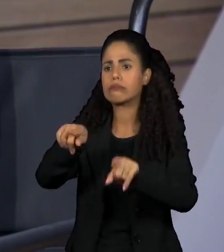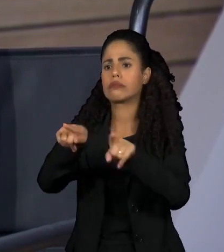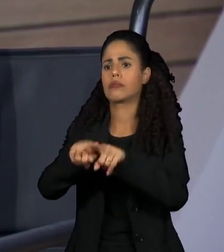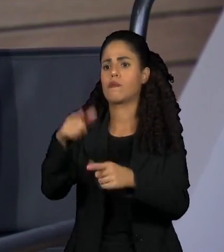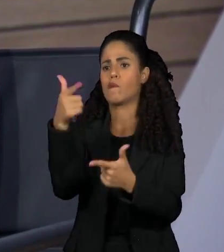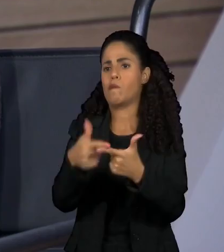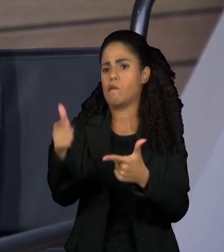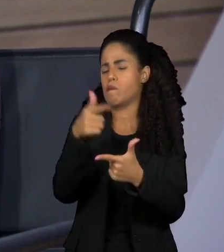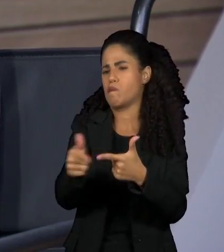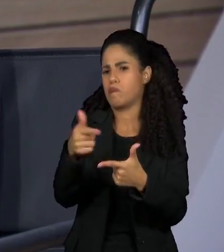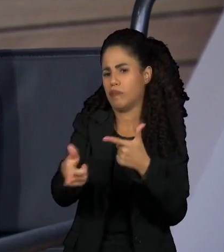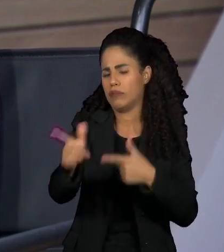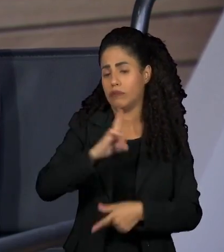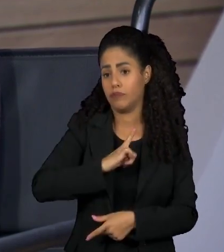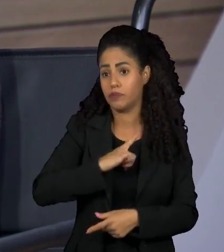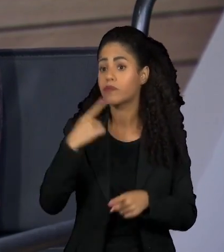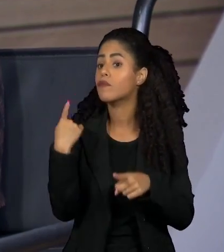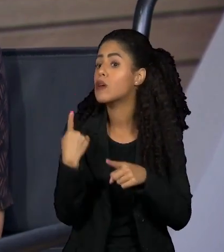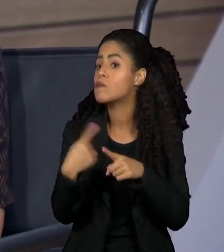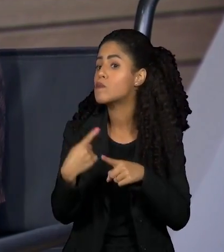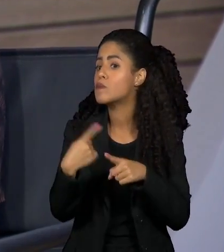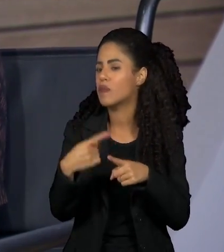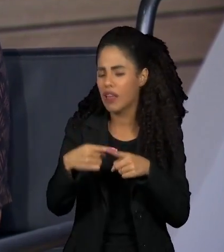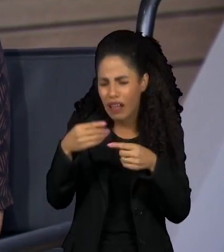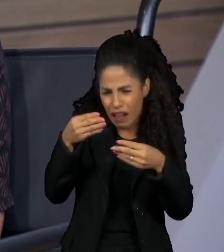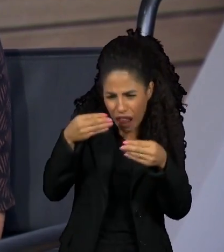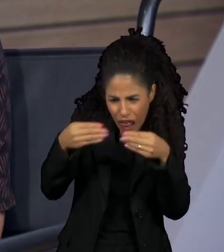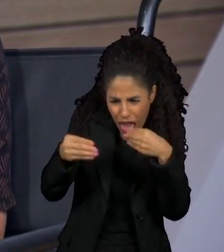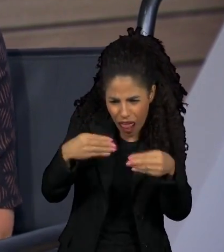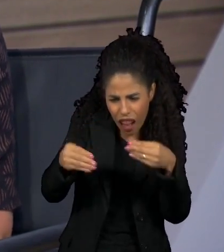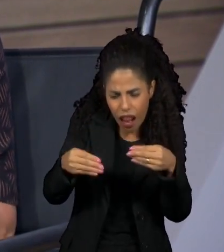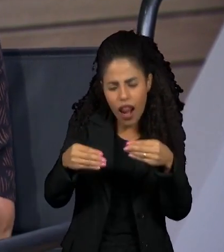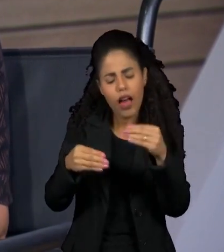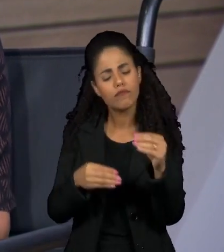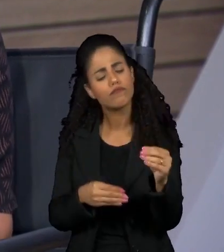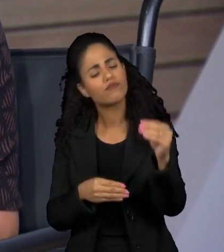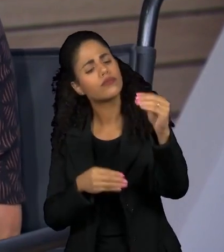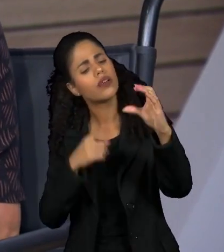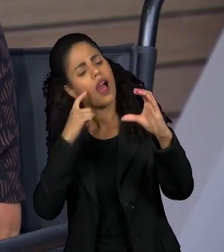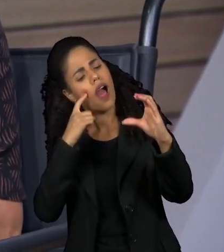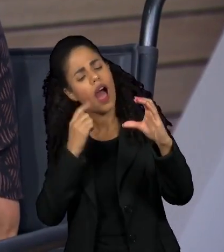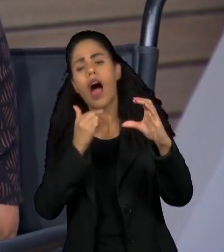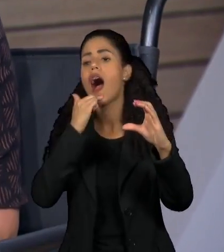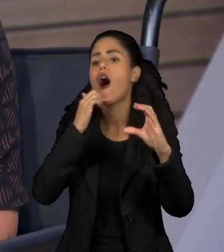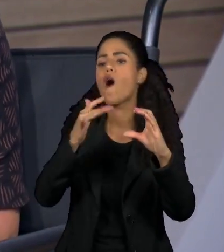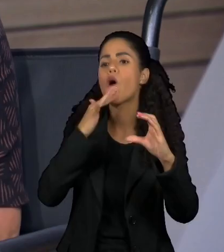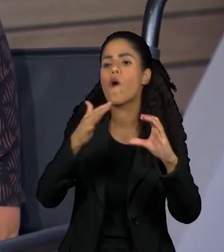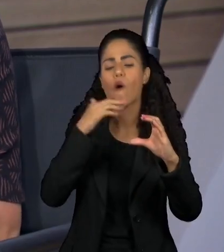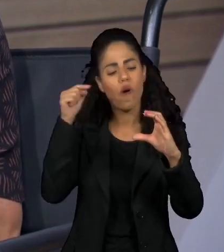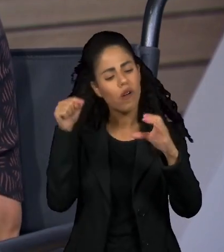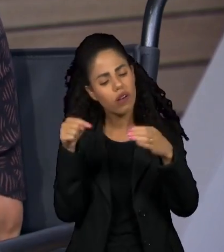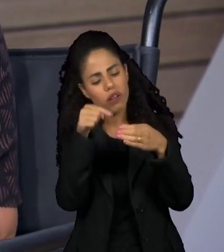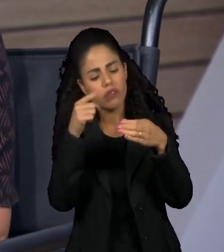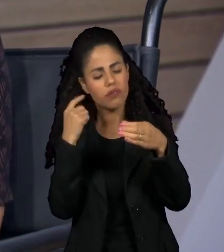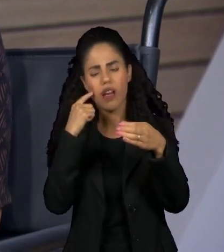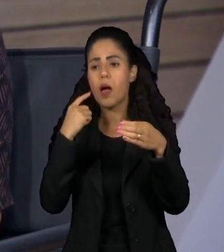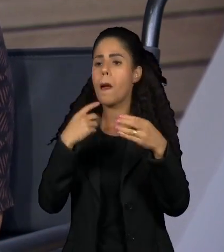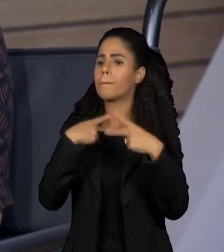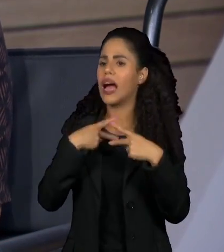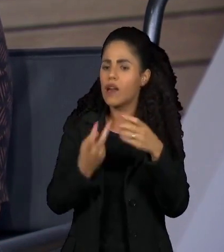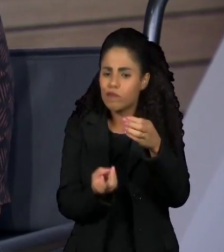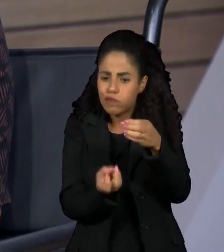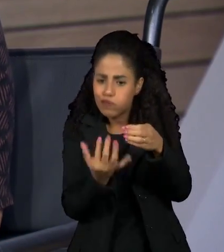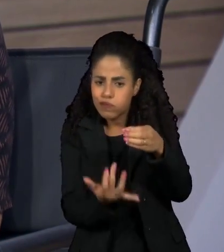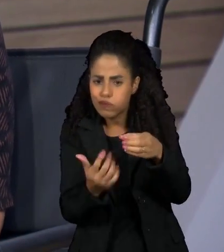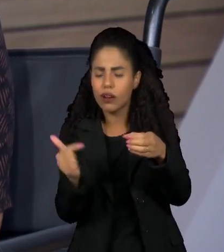gigante, porque para o plástico ter as suas características diferentes, a cor, resistência à chama, flexibilidade,